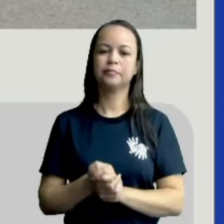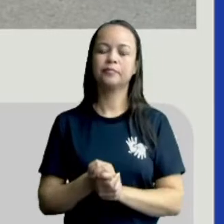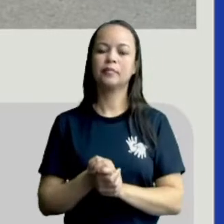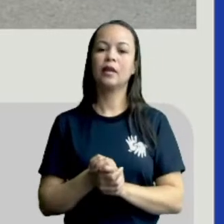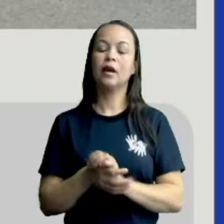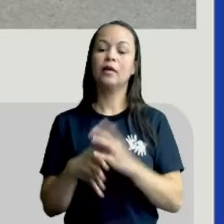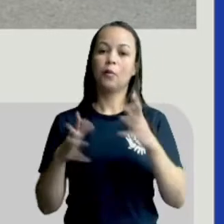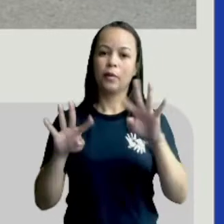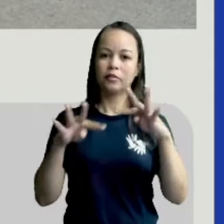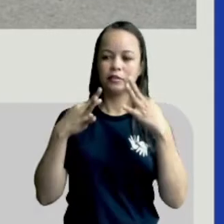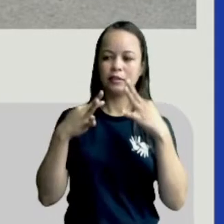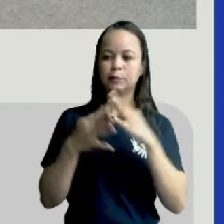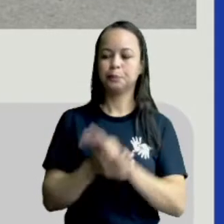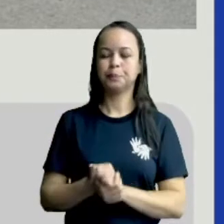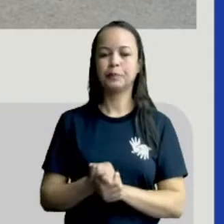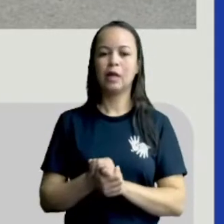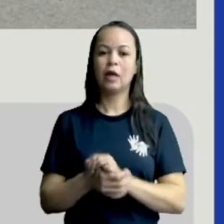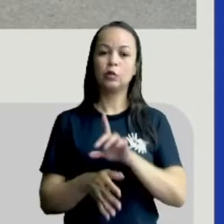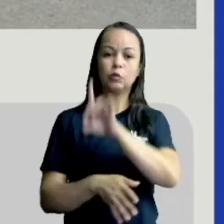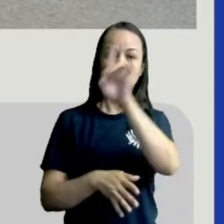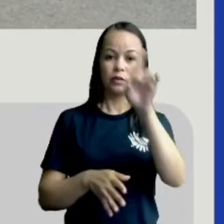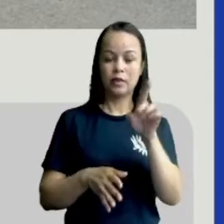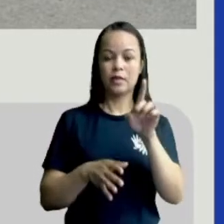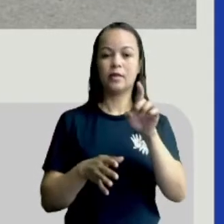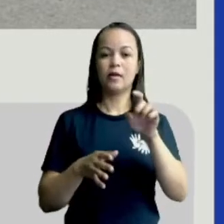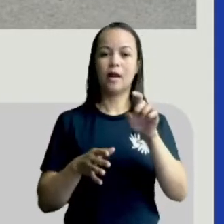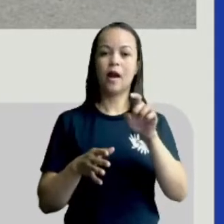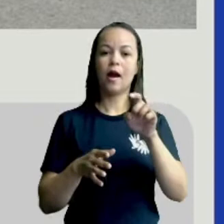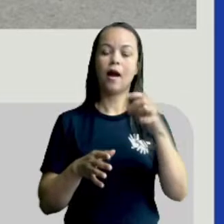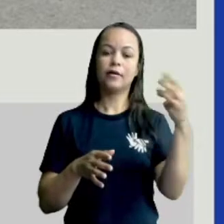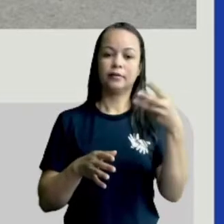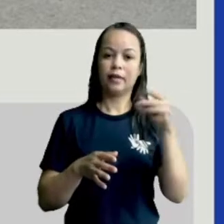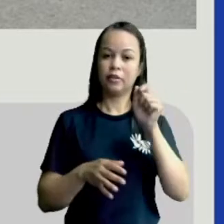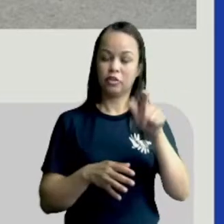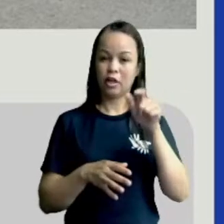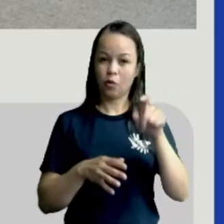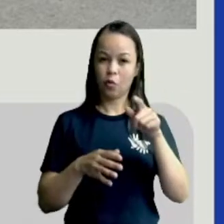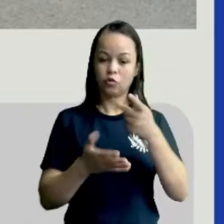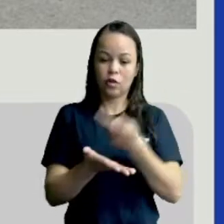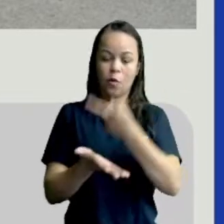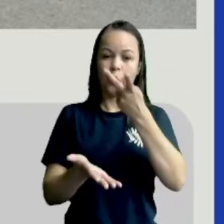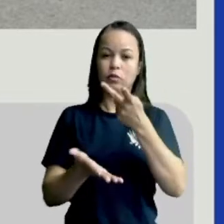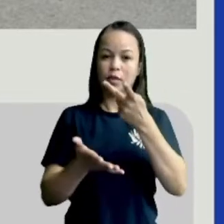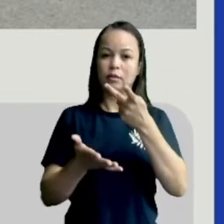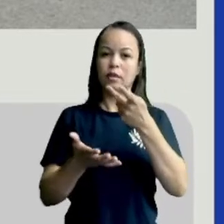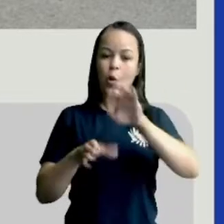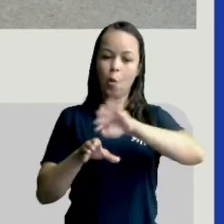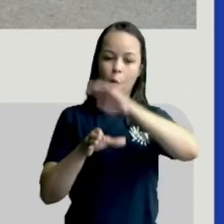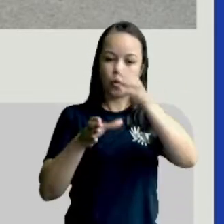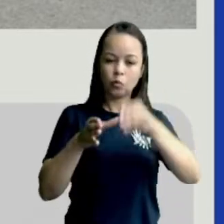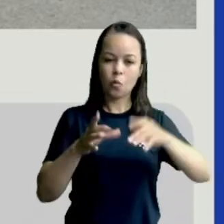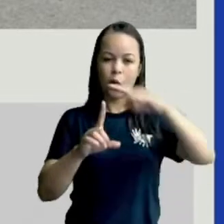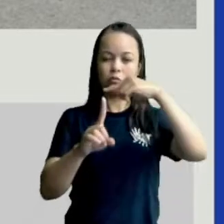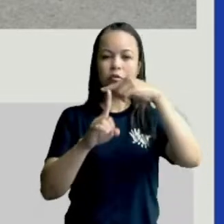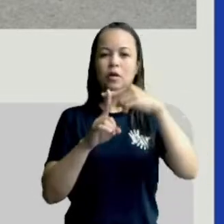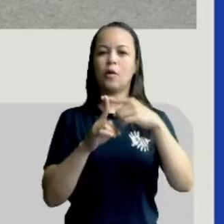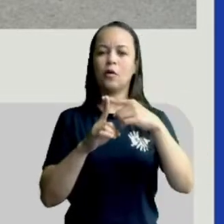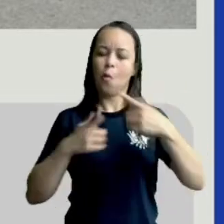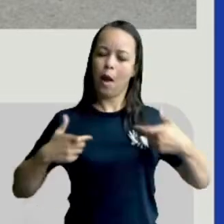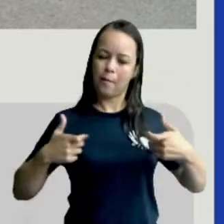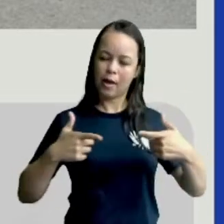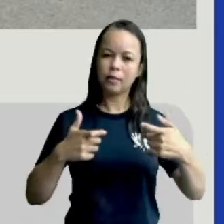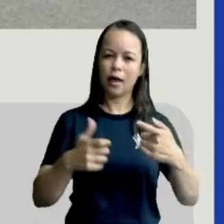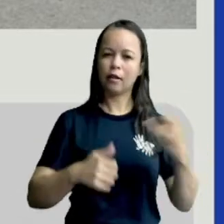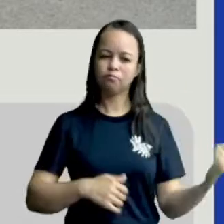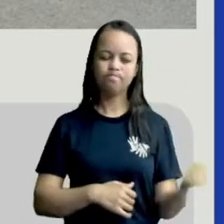3 de agosto de 1645, aconteceu no Monte das Tabocas uma batalha de extrema importância para